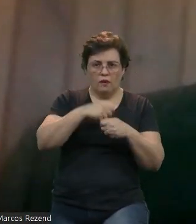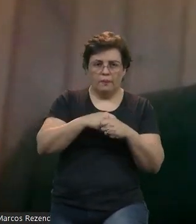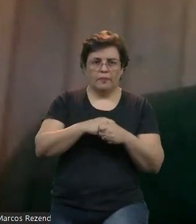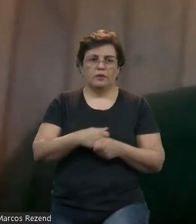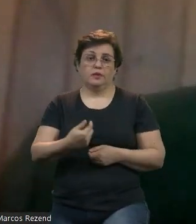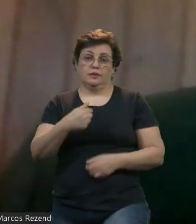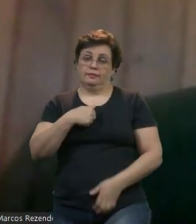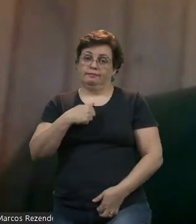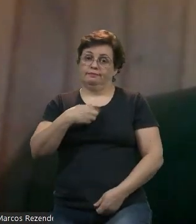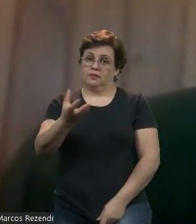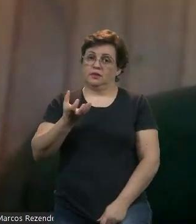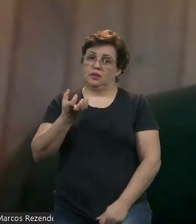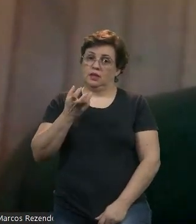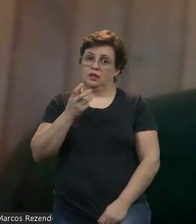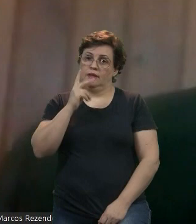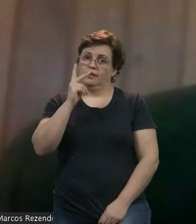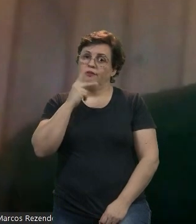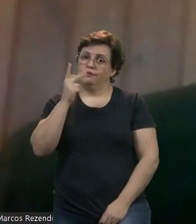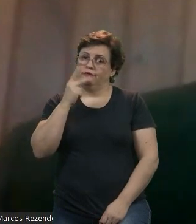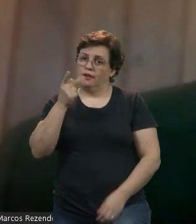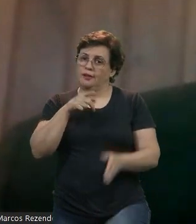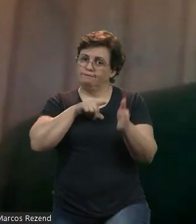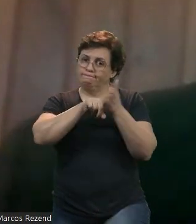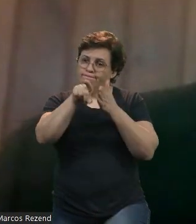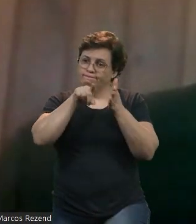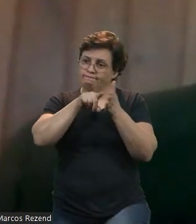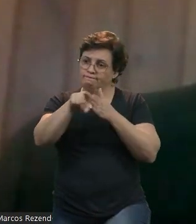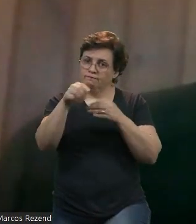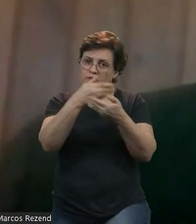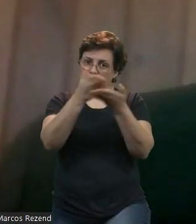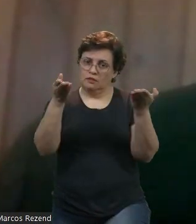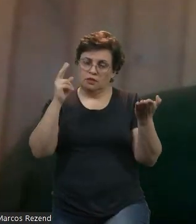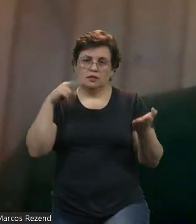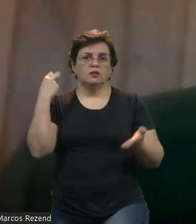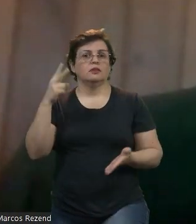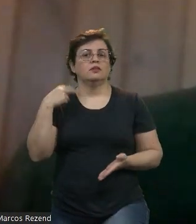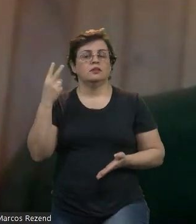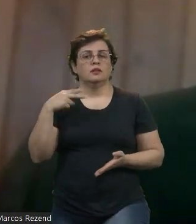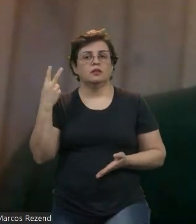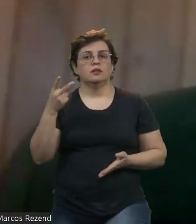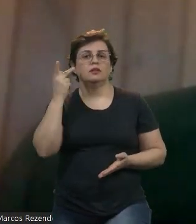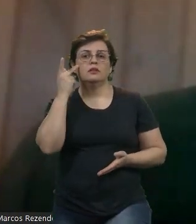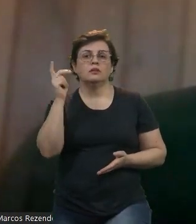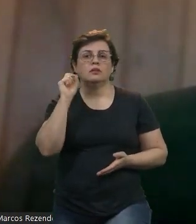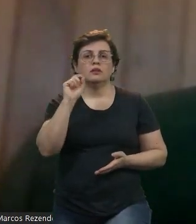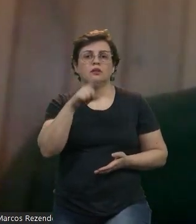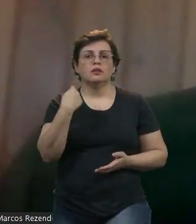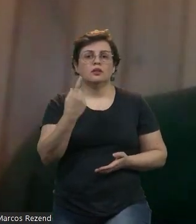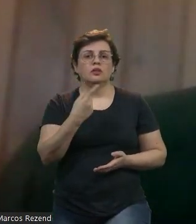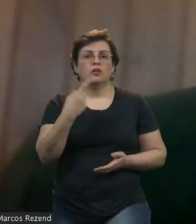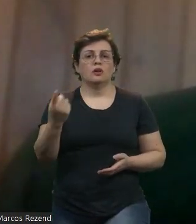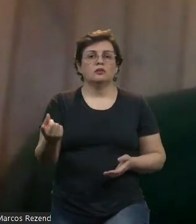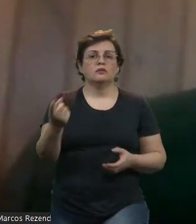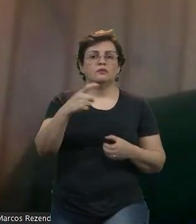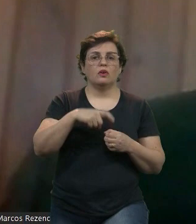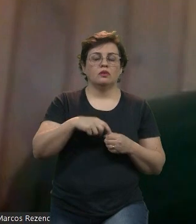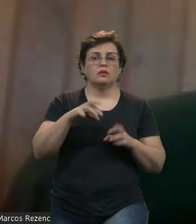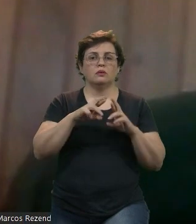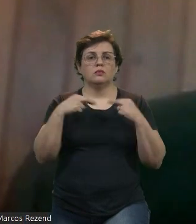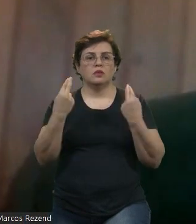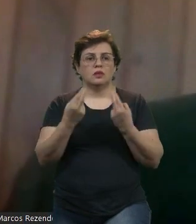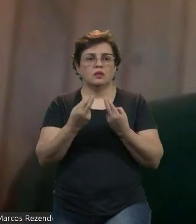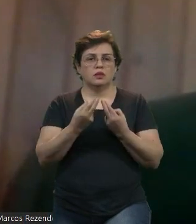eu quero fazer um questionamento aos senhores vereadores para que nós retornemos à